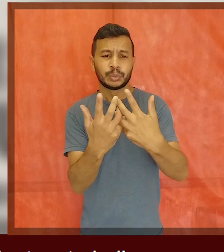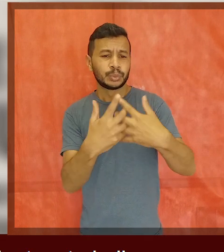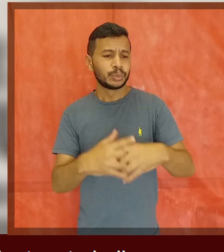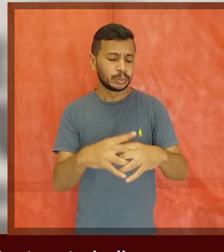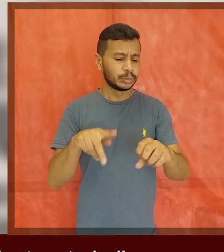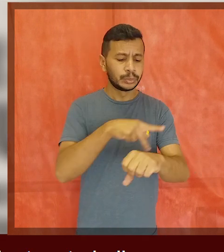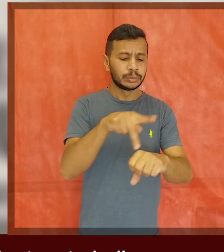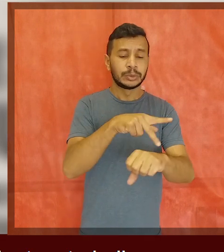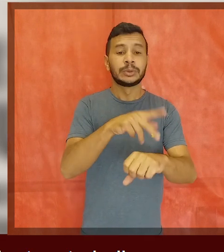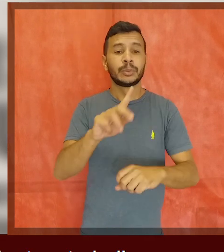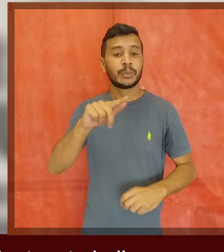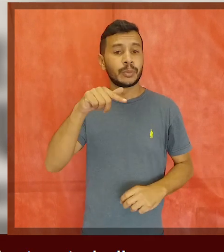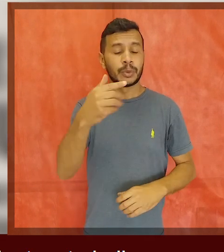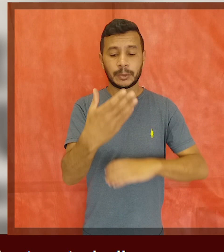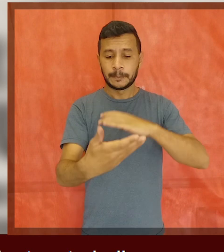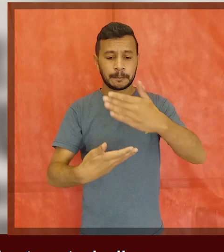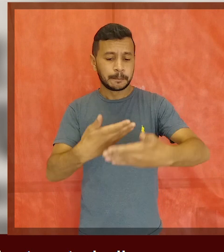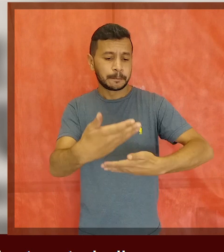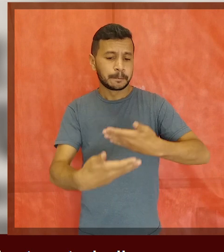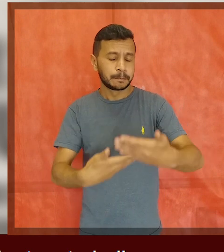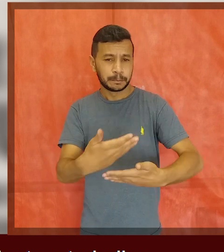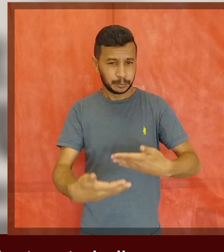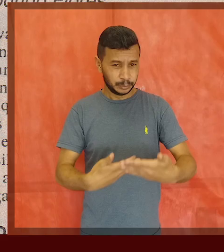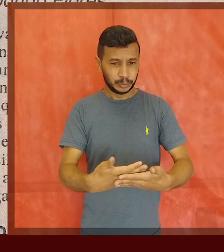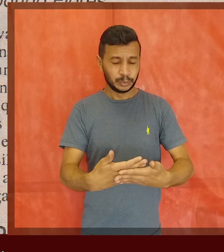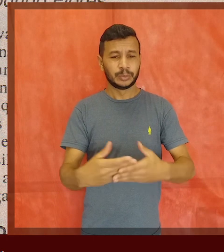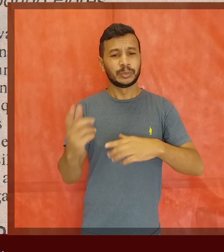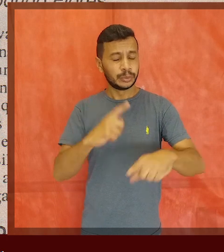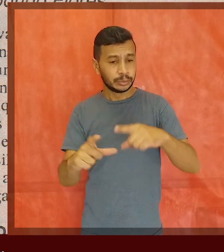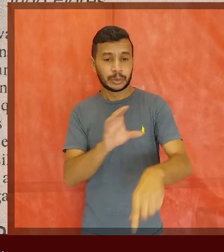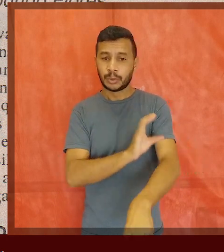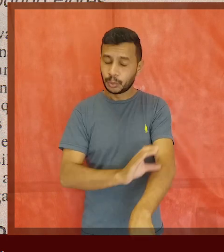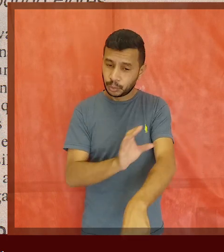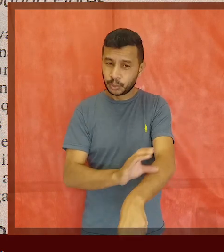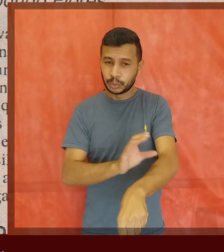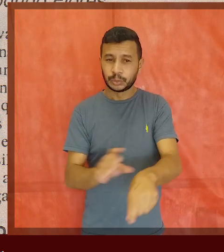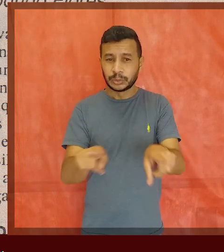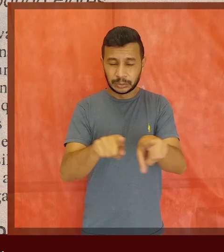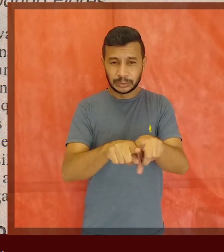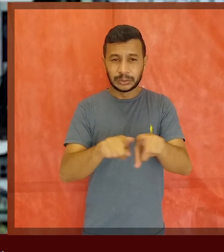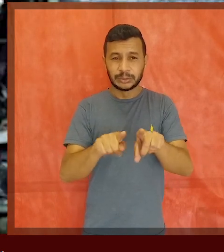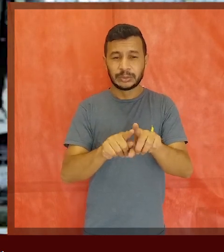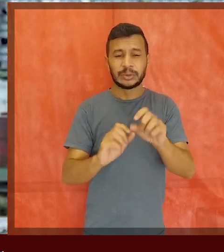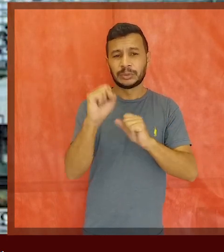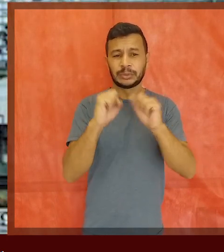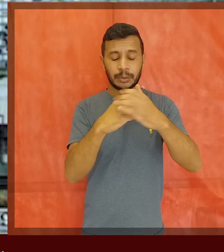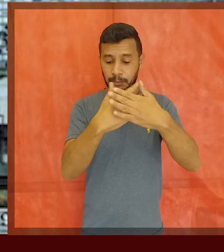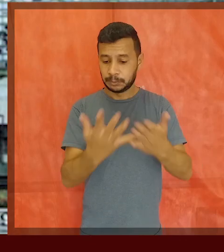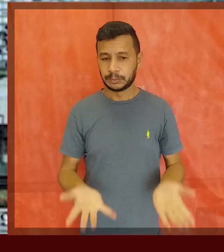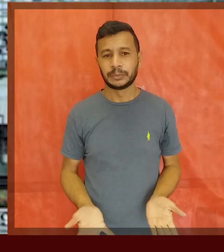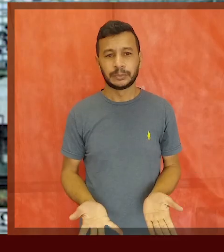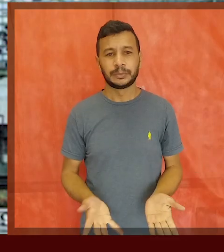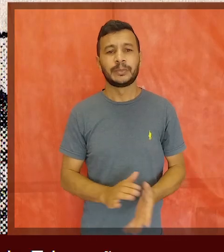compartilhar conhecimentos na área de meio ambiente e trabalho. Curso coincide com demolição da